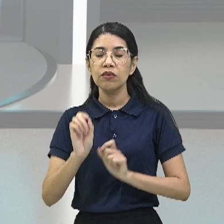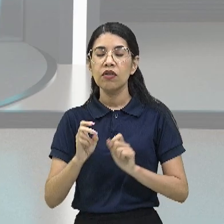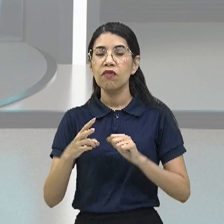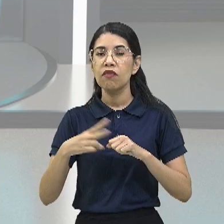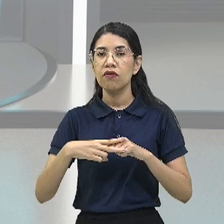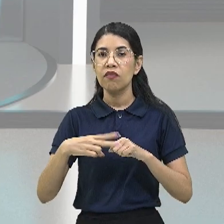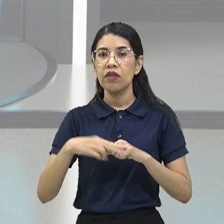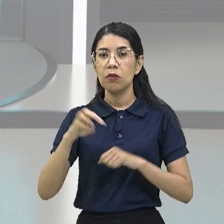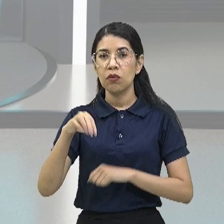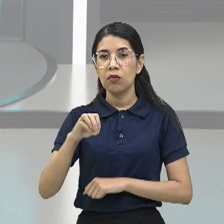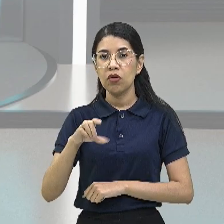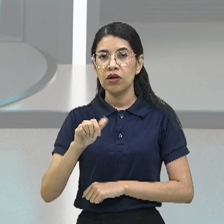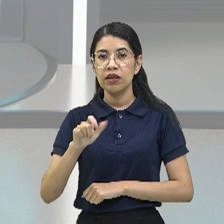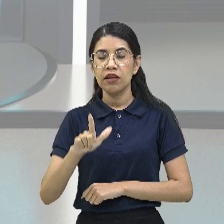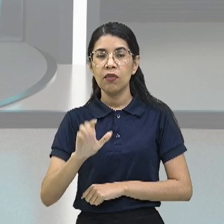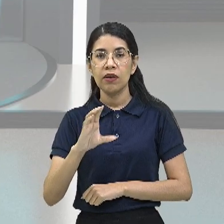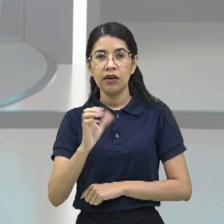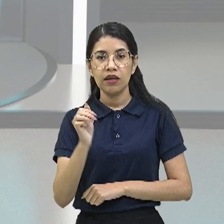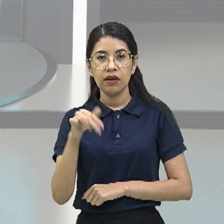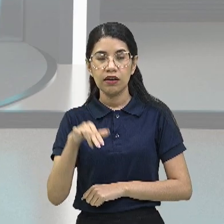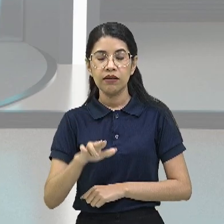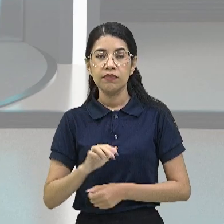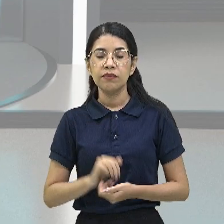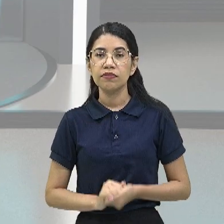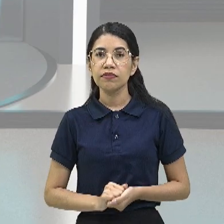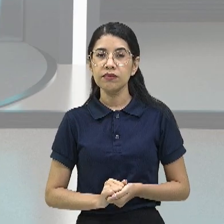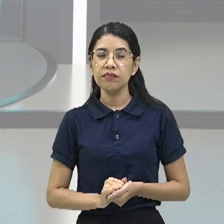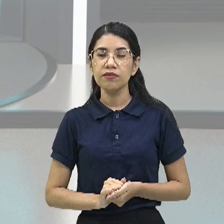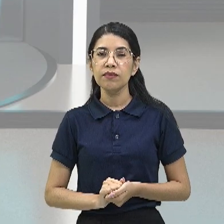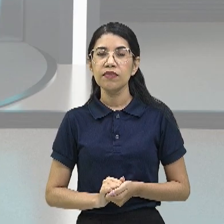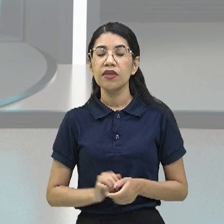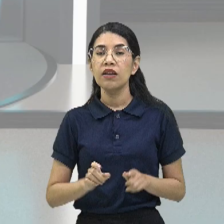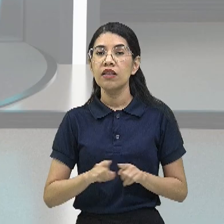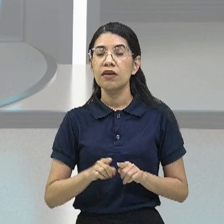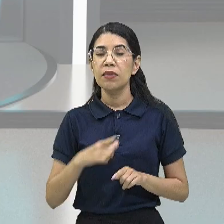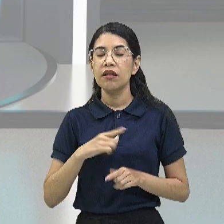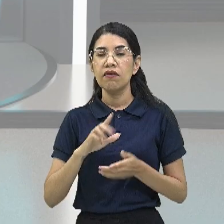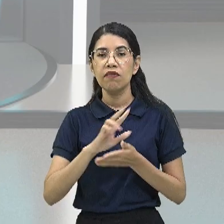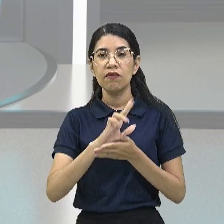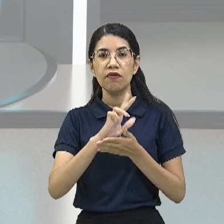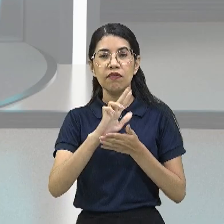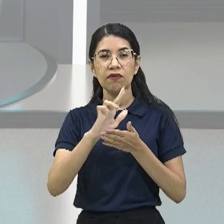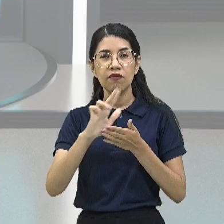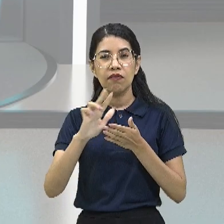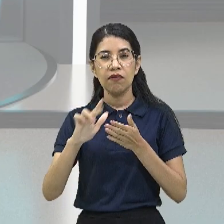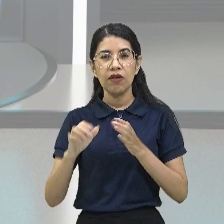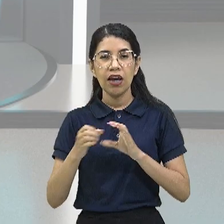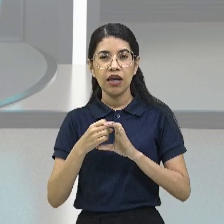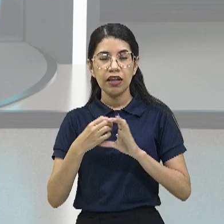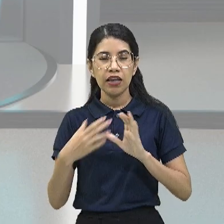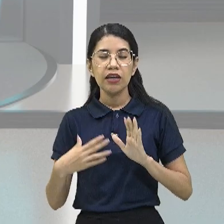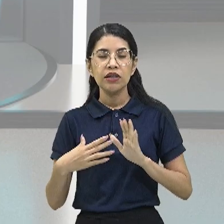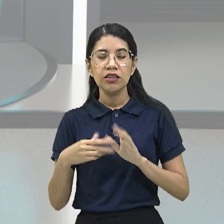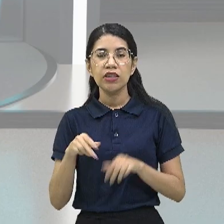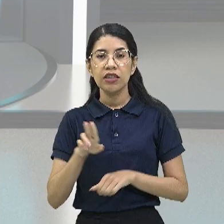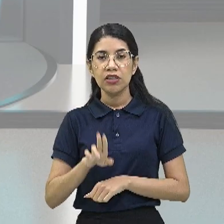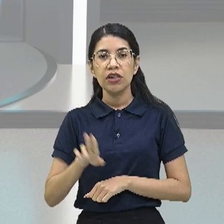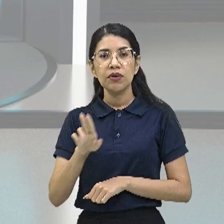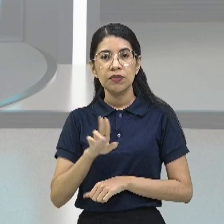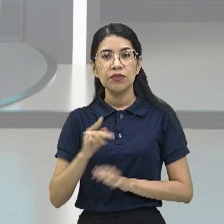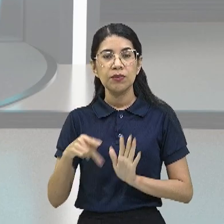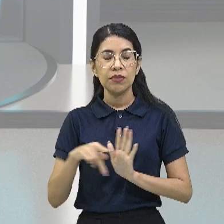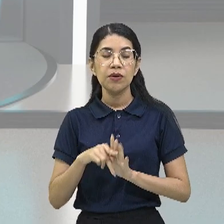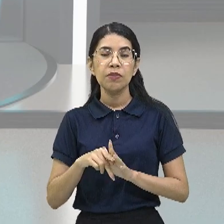do verbo modal can. O verbo modal can, pessoal, ele tem várias características, vários usos dele.